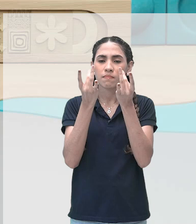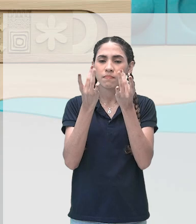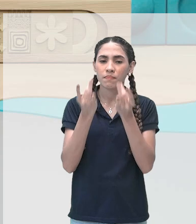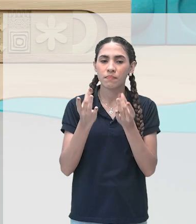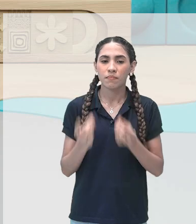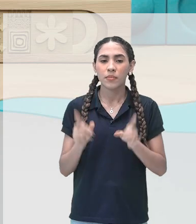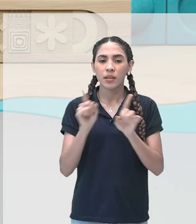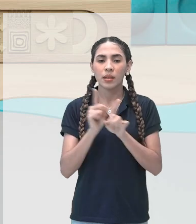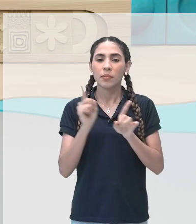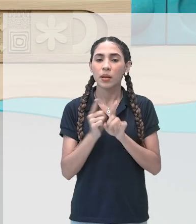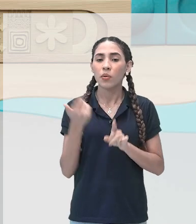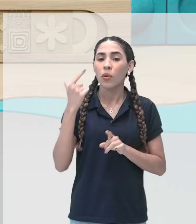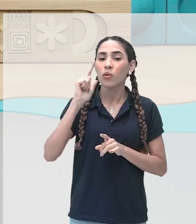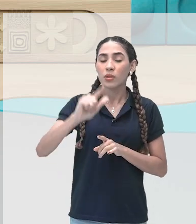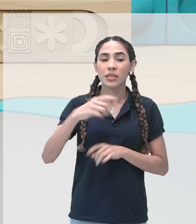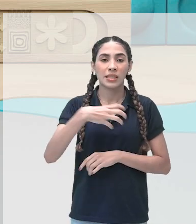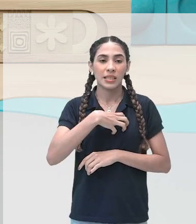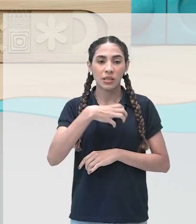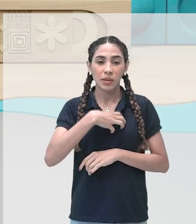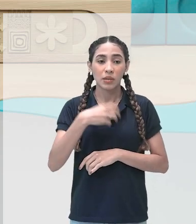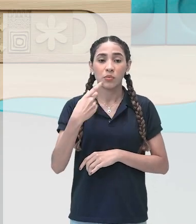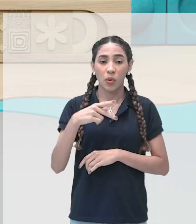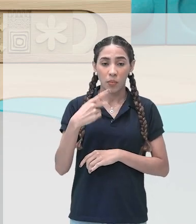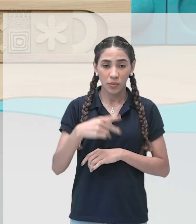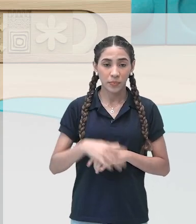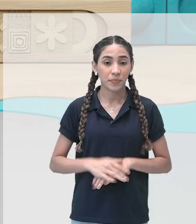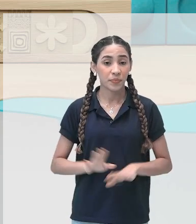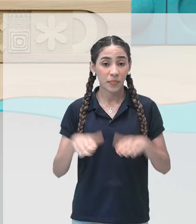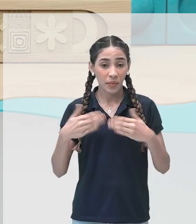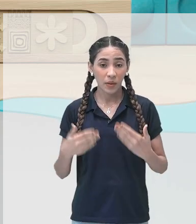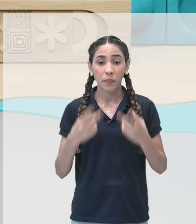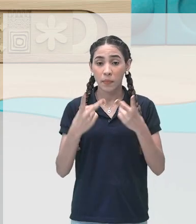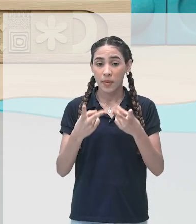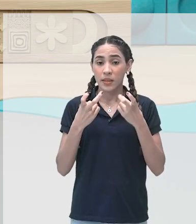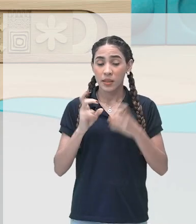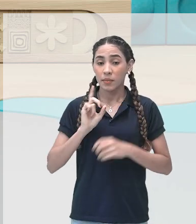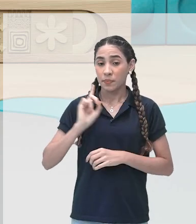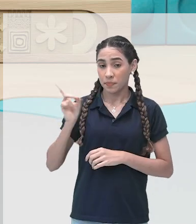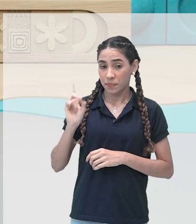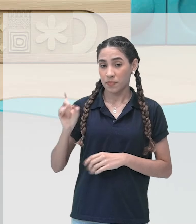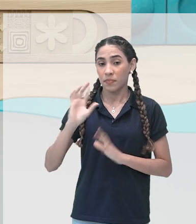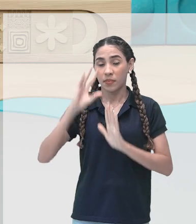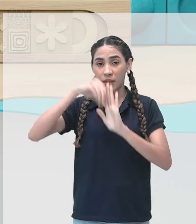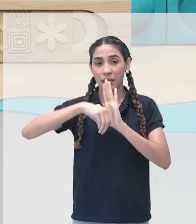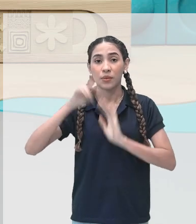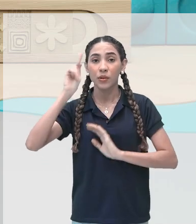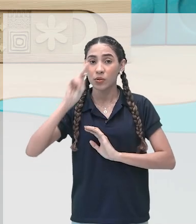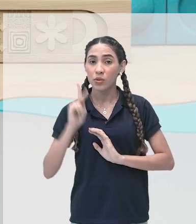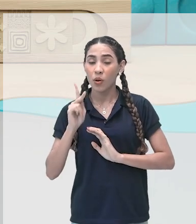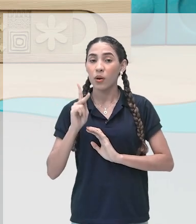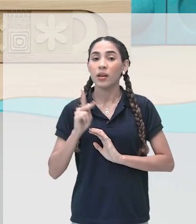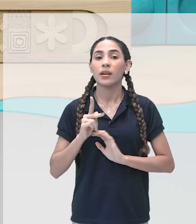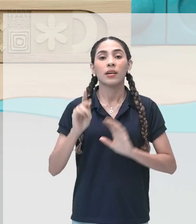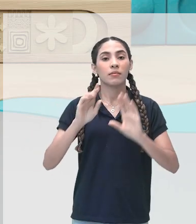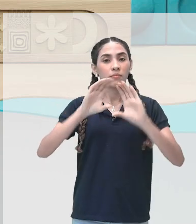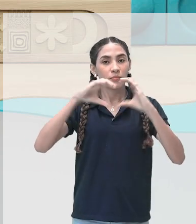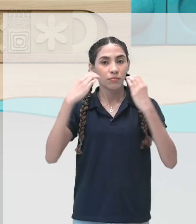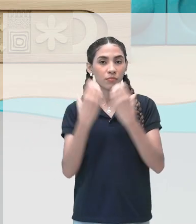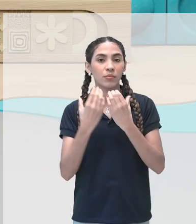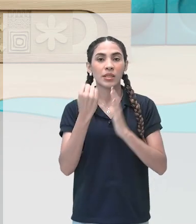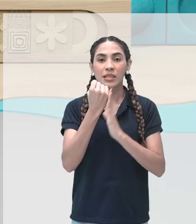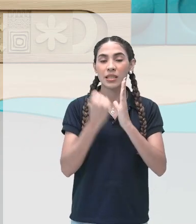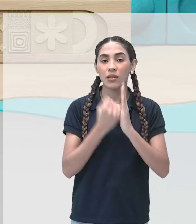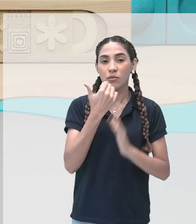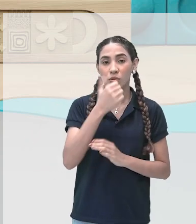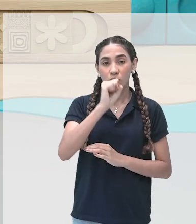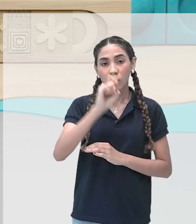suas singularidades, por possuírem sentimentos próprios. Então, percebam que dentro da história, né, da nossa civilização, o século